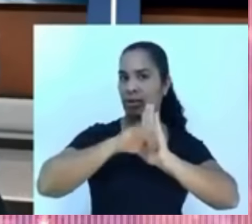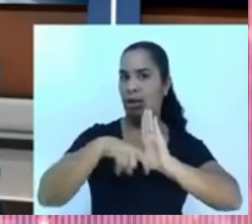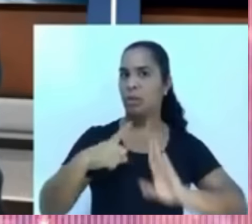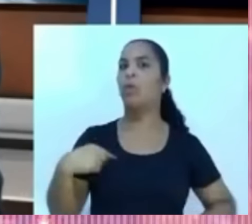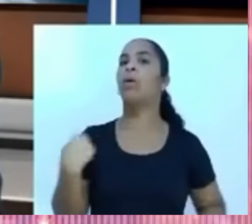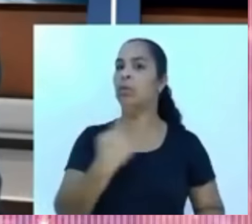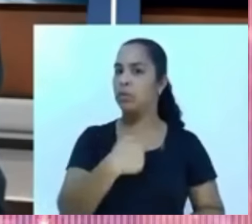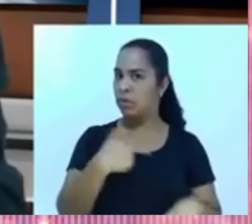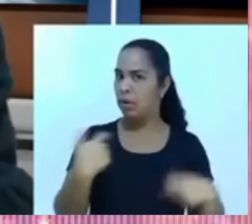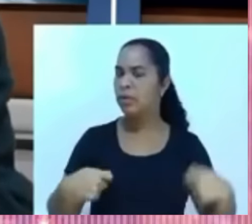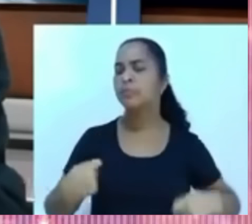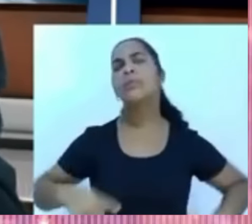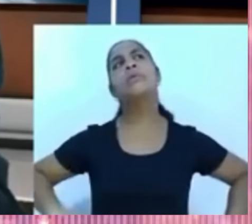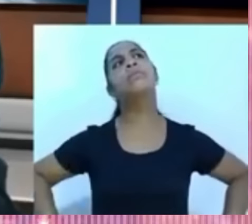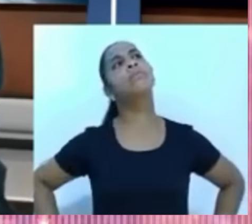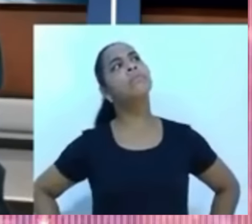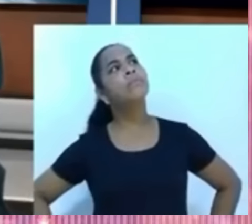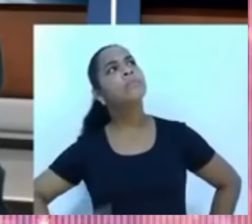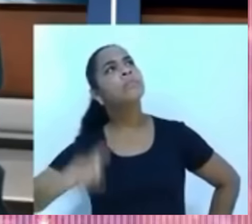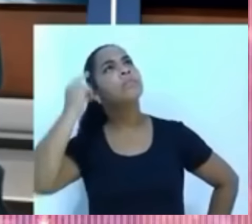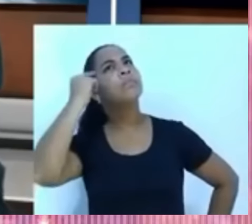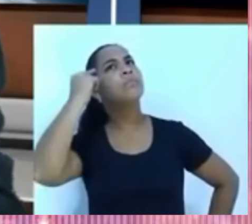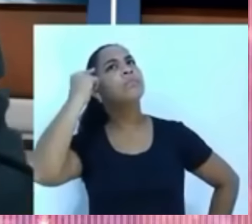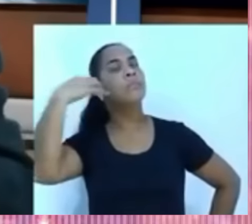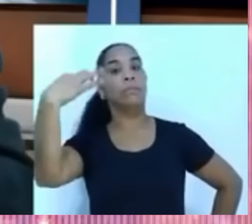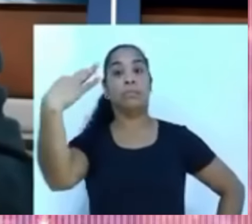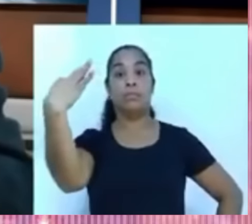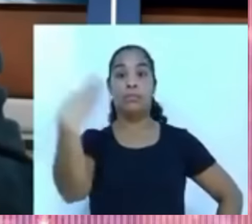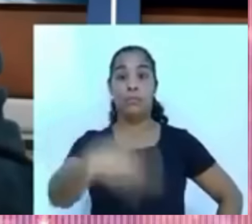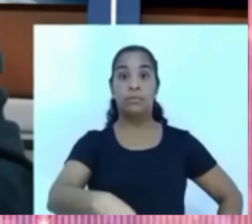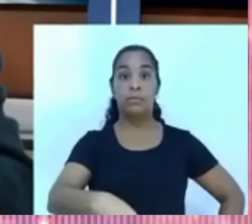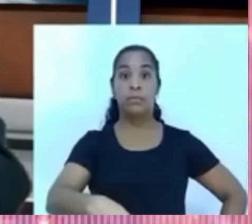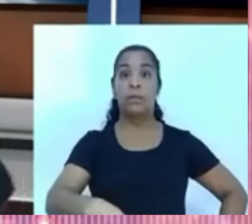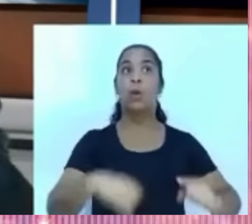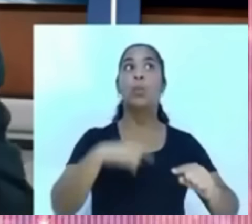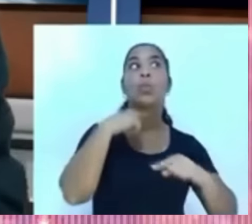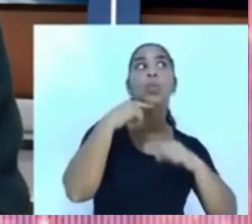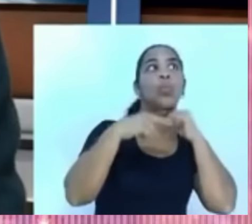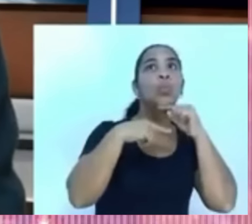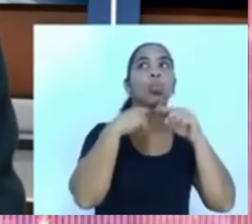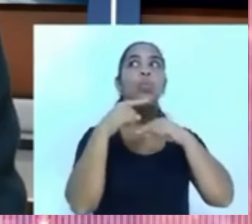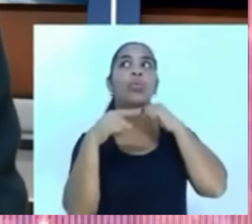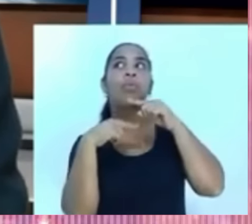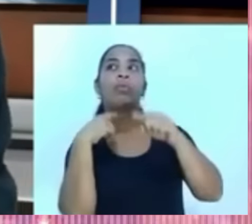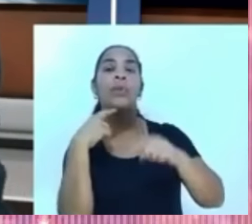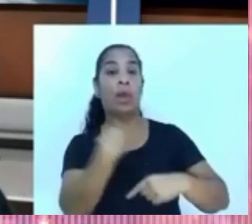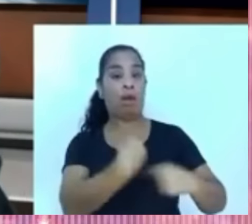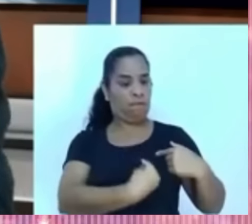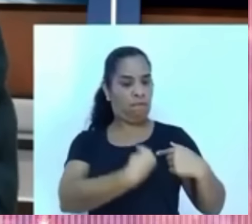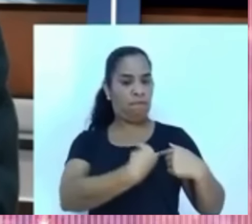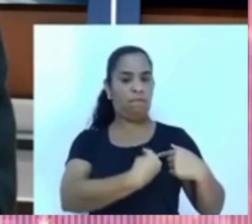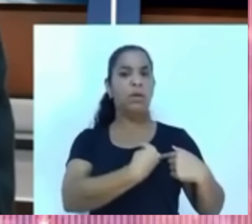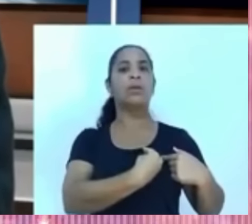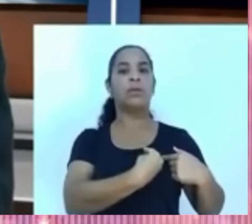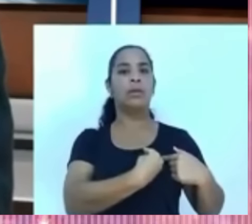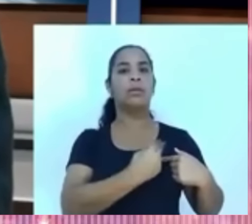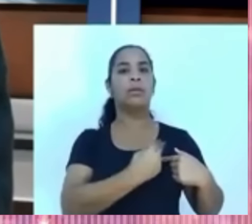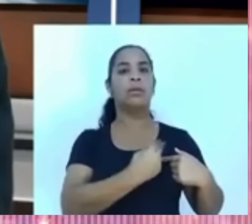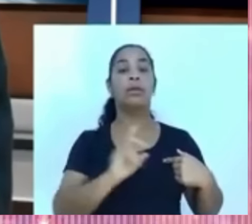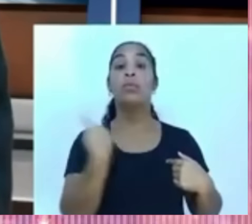nossa convicção a nossa certeza a nossa dúvida a nossa vida então aí vamos